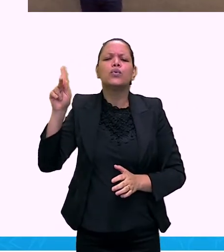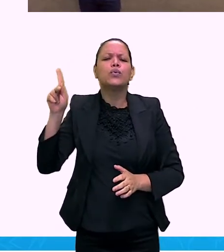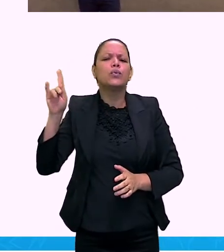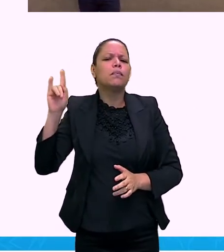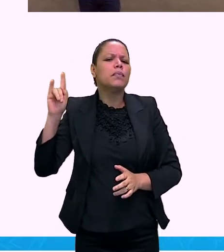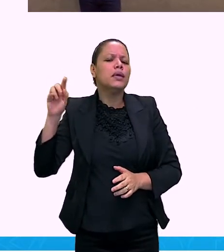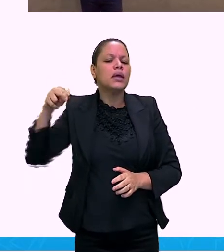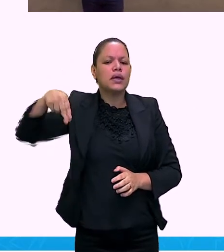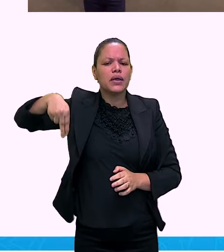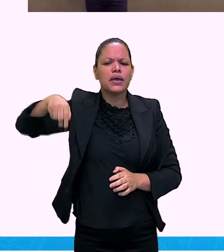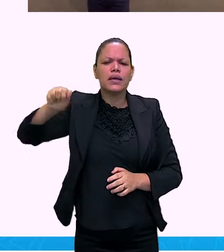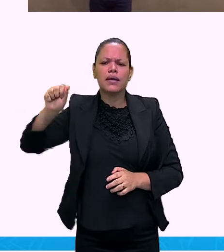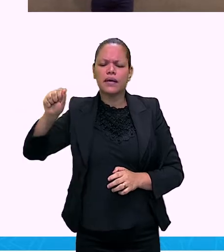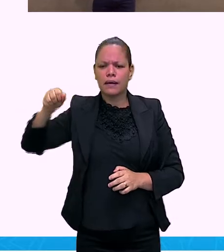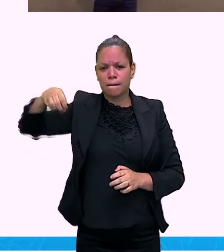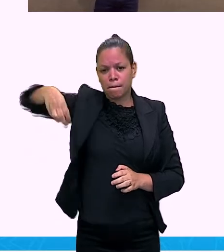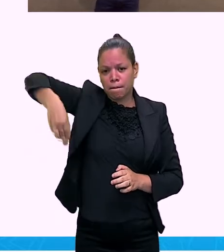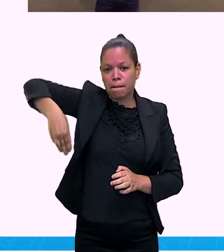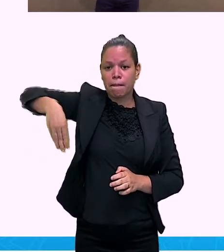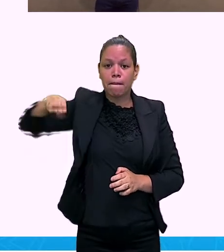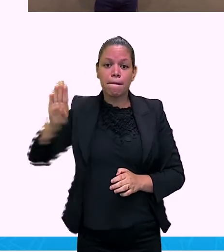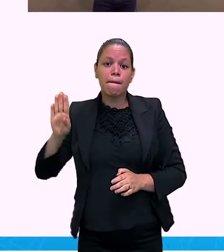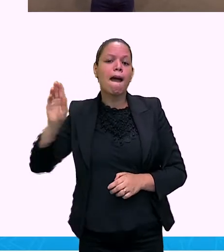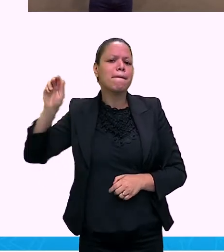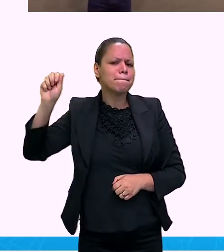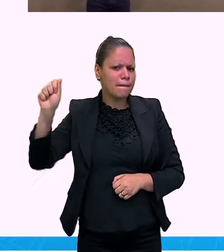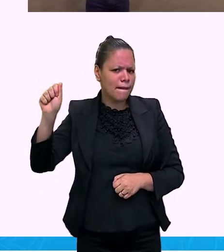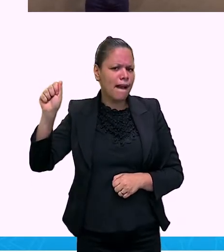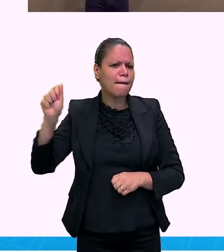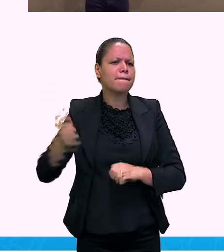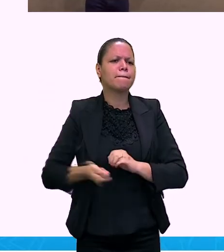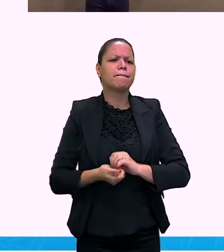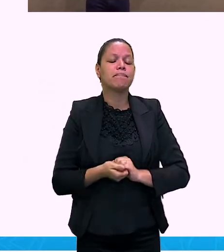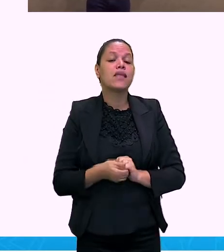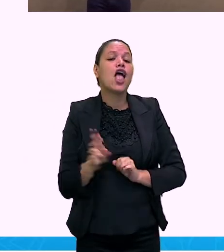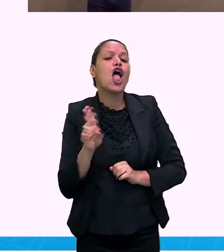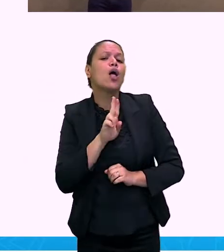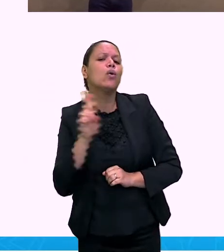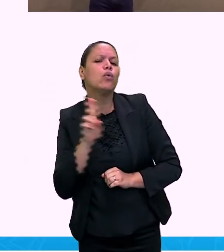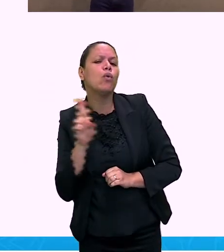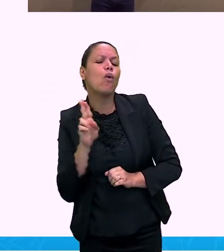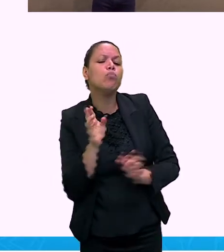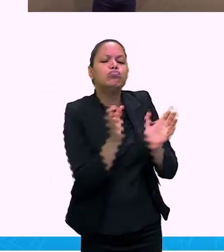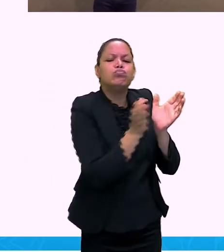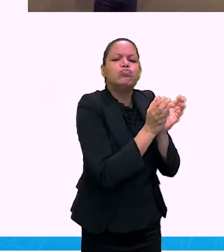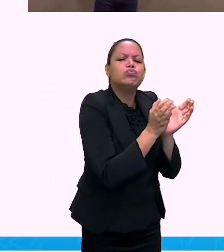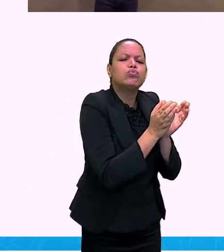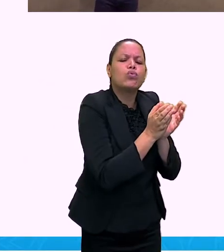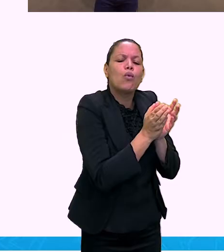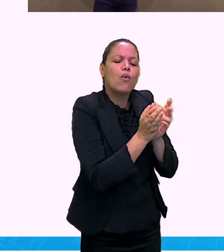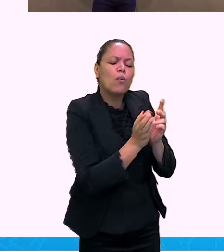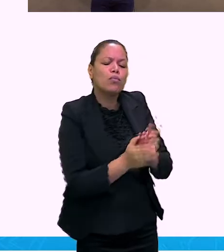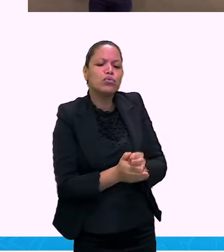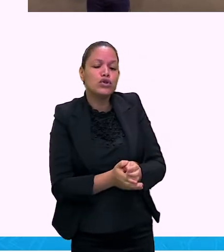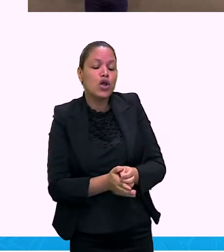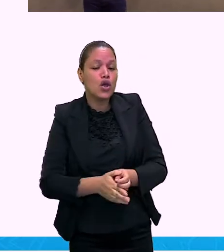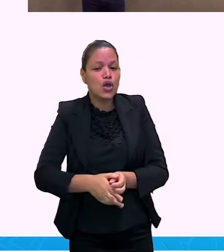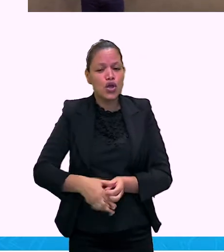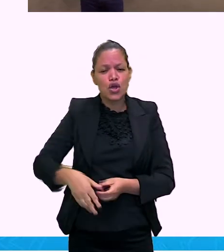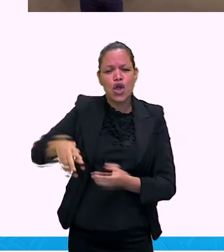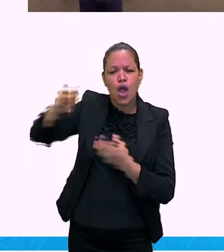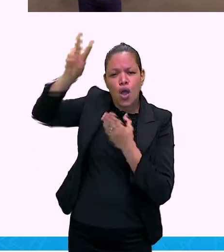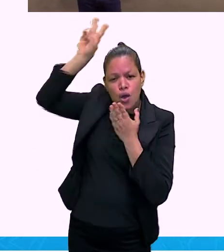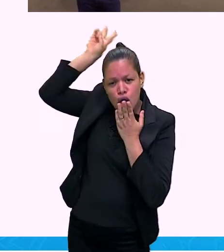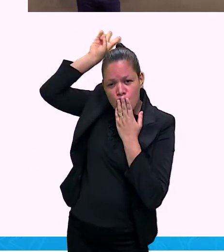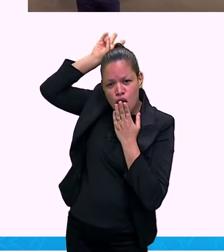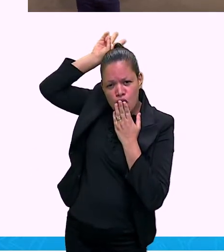tupinambás. O primeiro detalhe é que o tupinambá é o nome de um grupo de índios pertencente ao